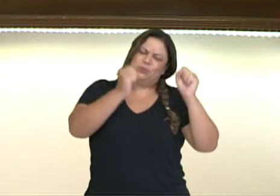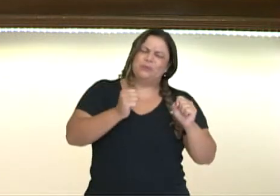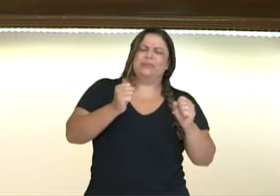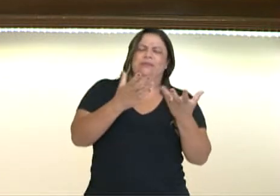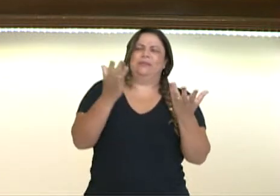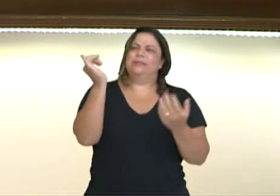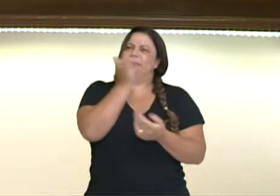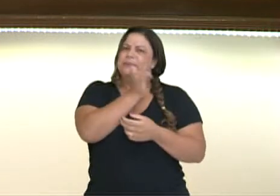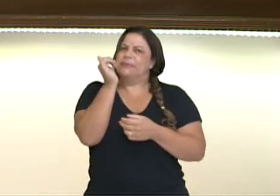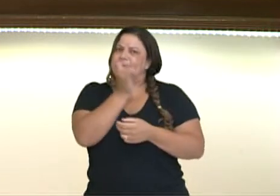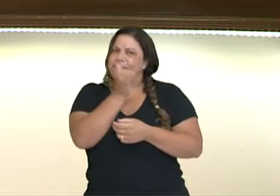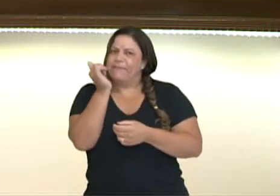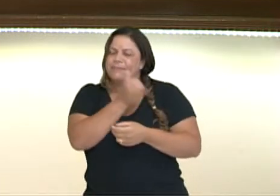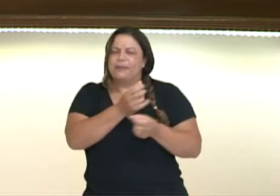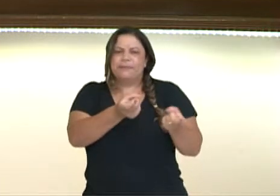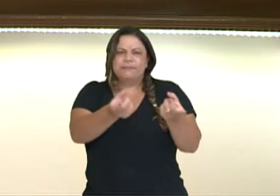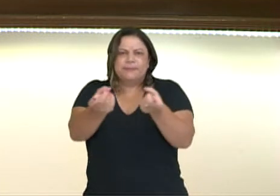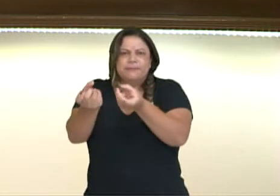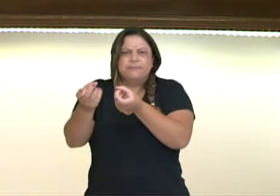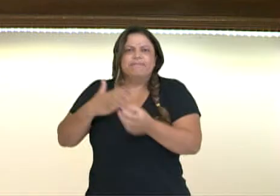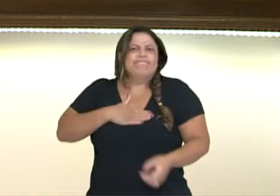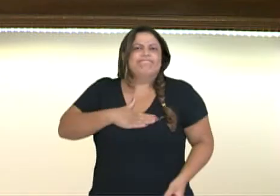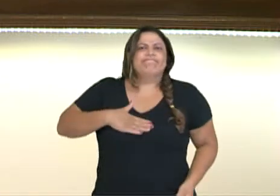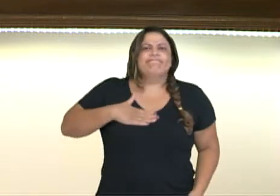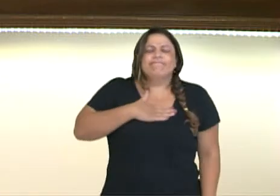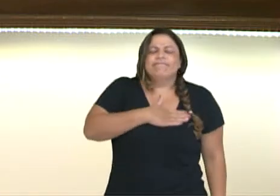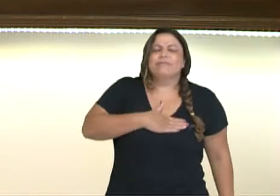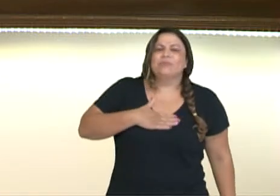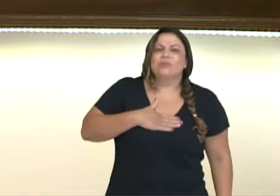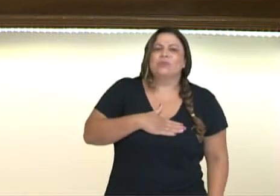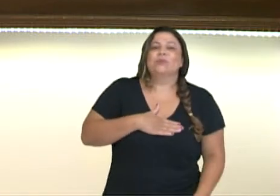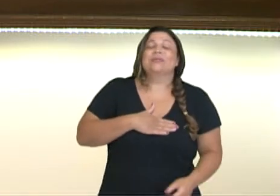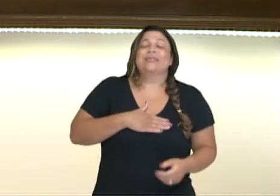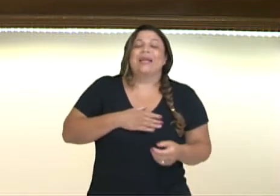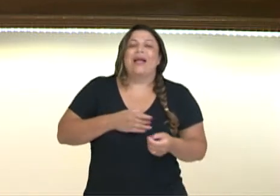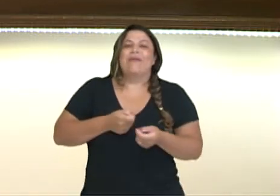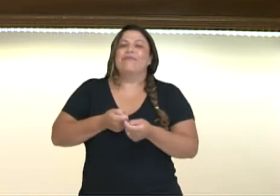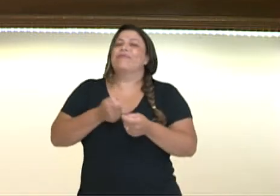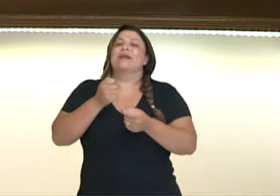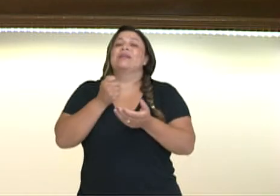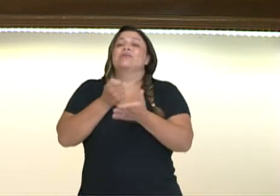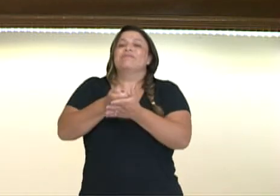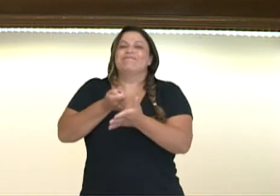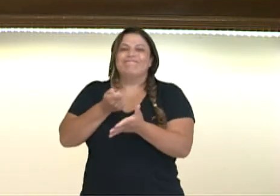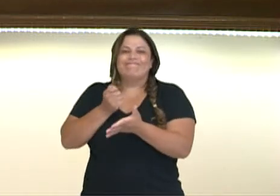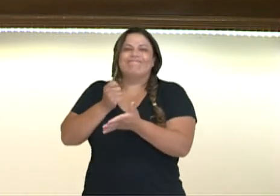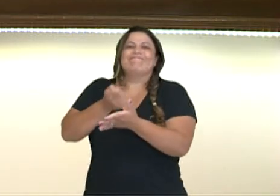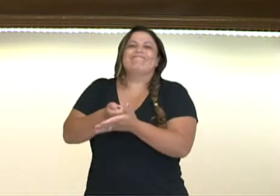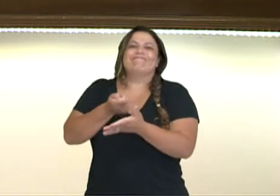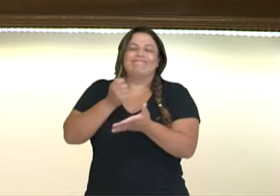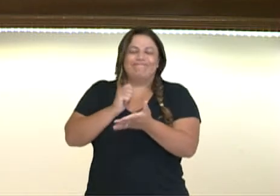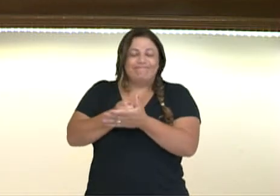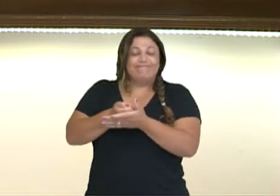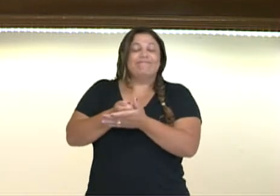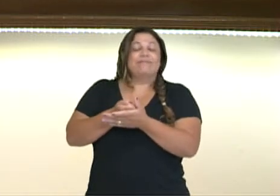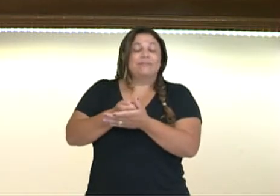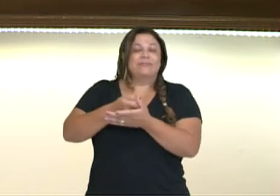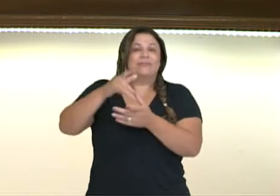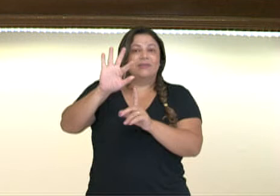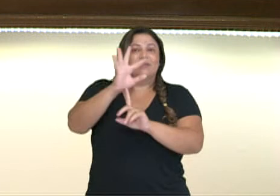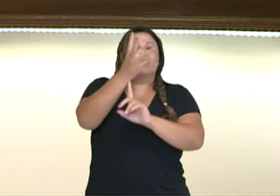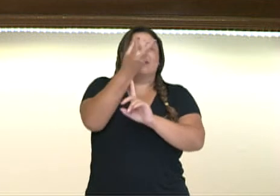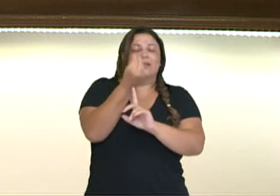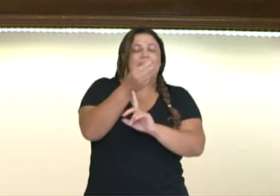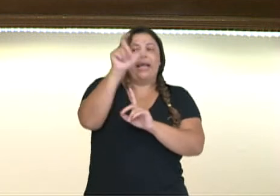na Itália, gostavam de gastar dinheiro investindo nos artistas. Isso. Eles